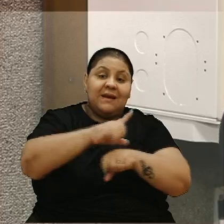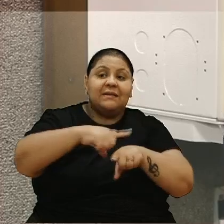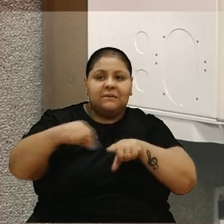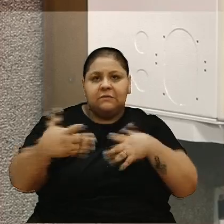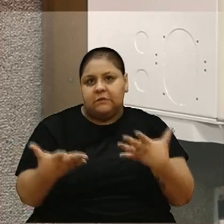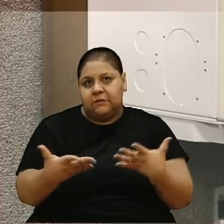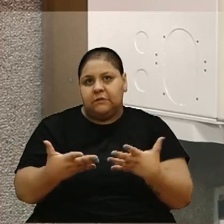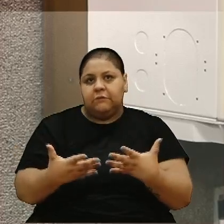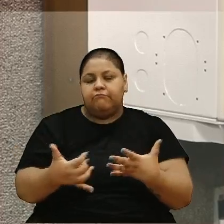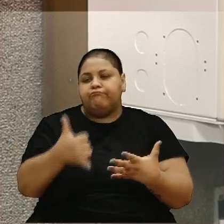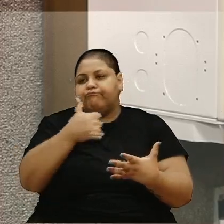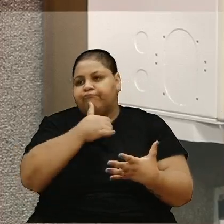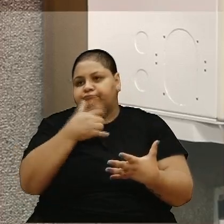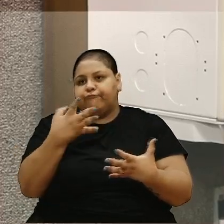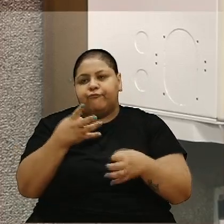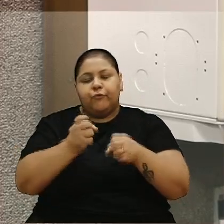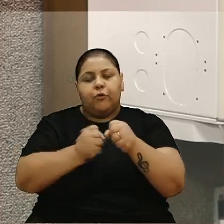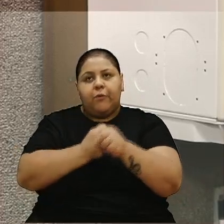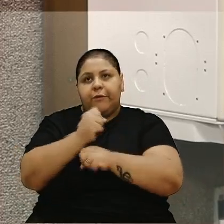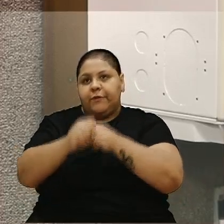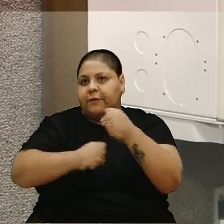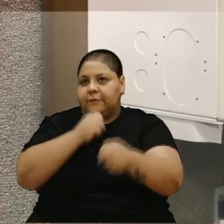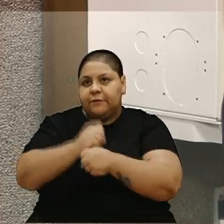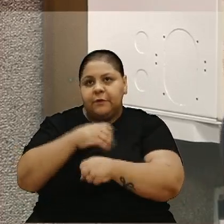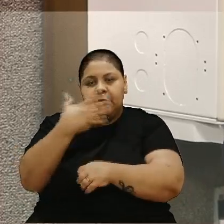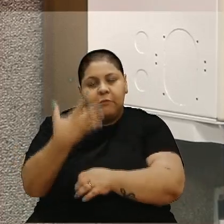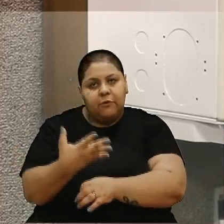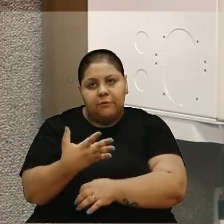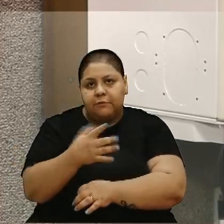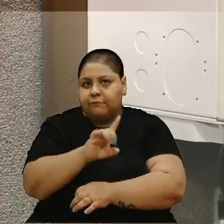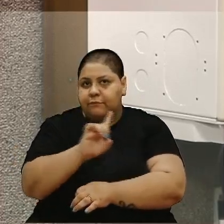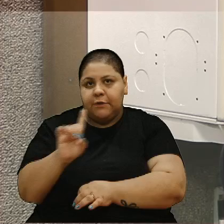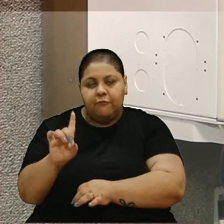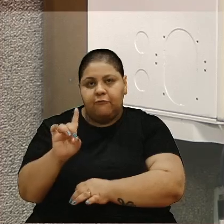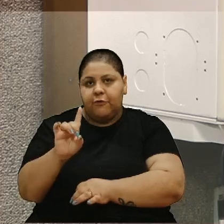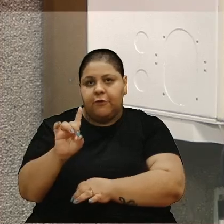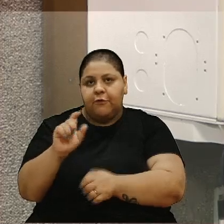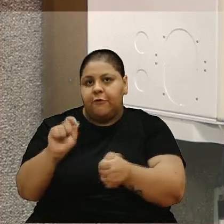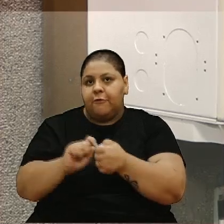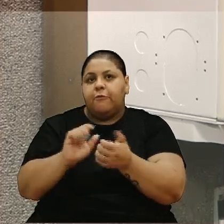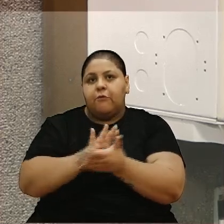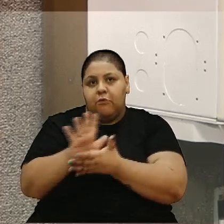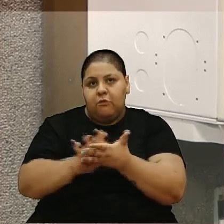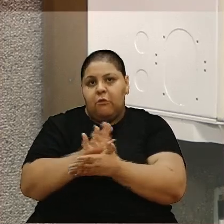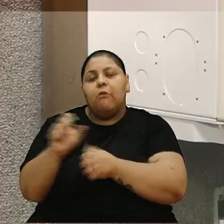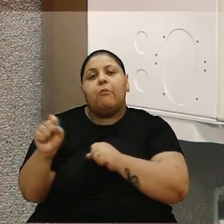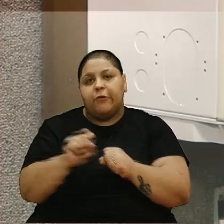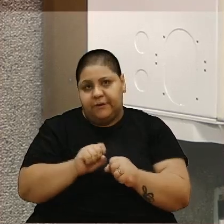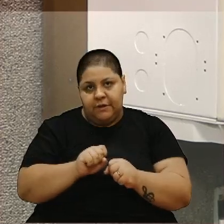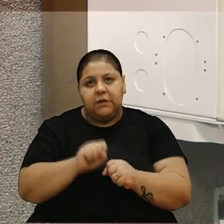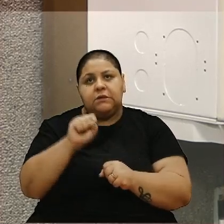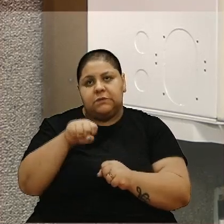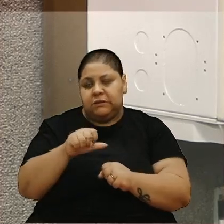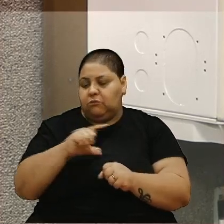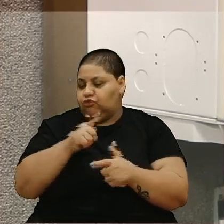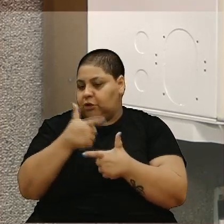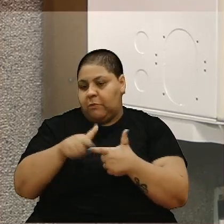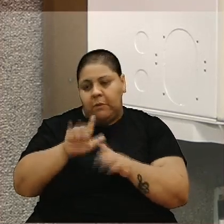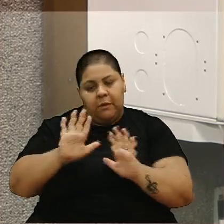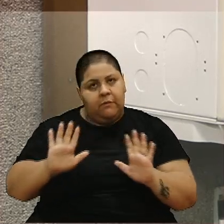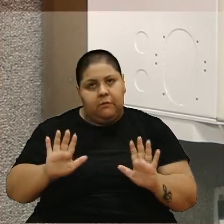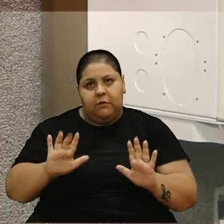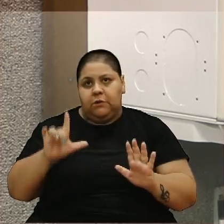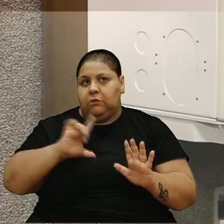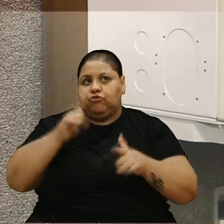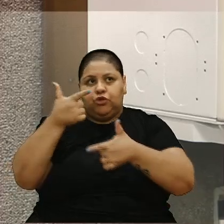lamentavelmente, nos 4 anos depois que nos sucederam, né, não foi implementado, né? Poderia ter sido implementado sem problema nenhum, não